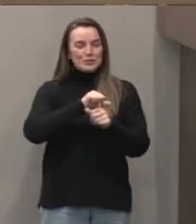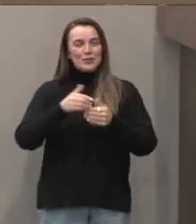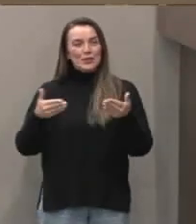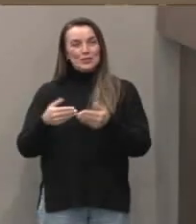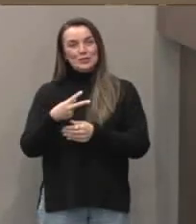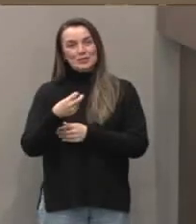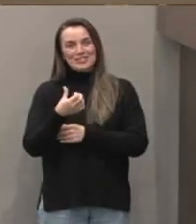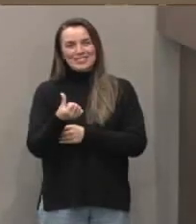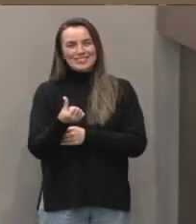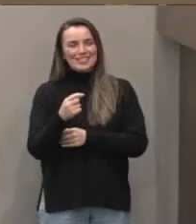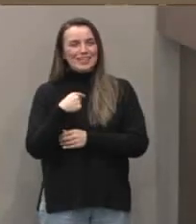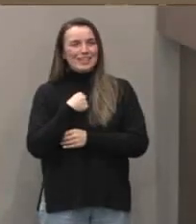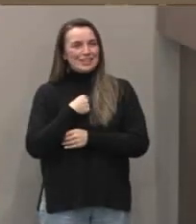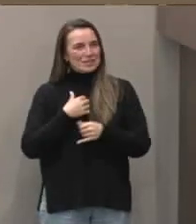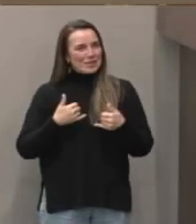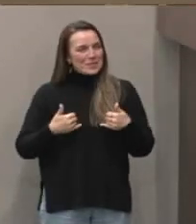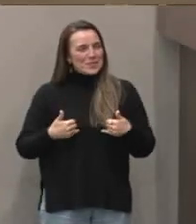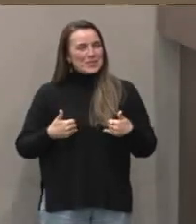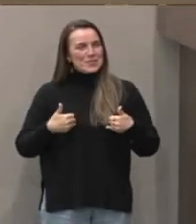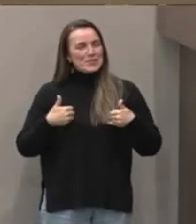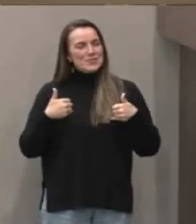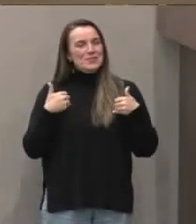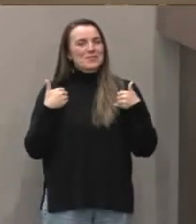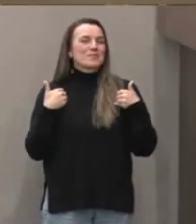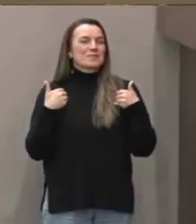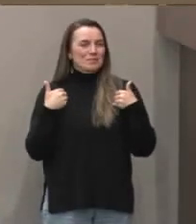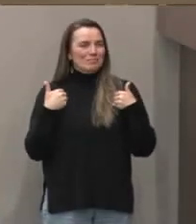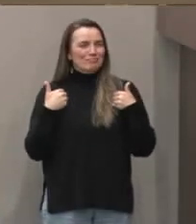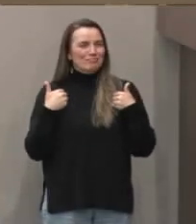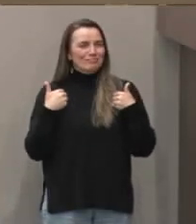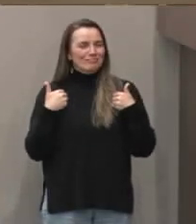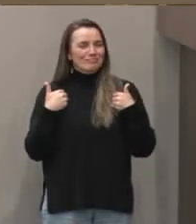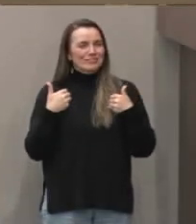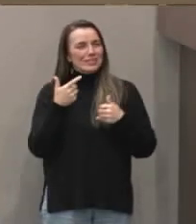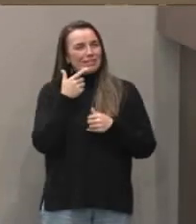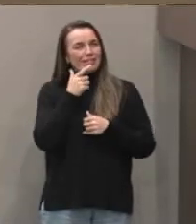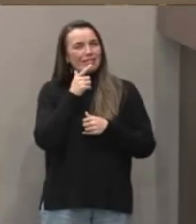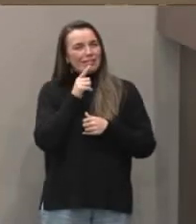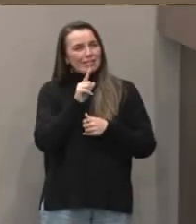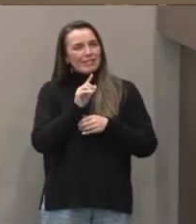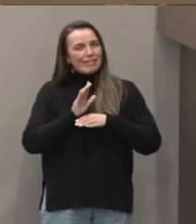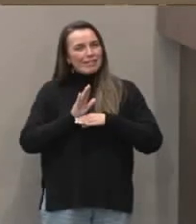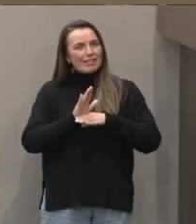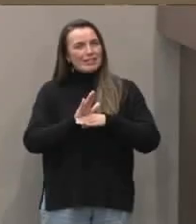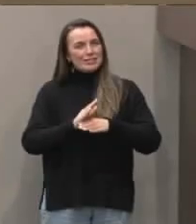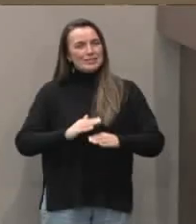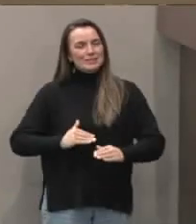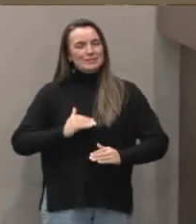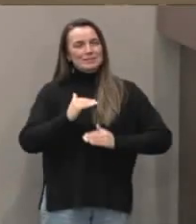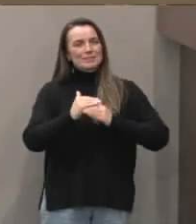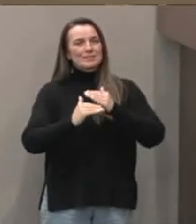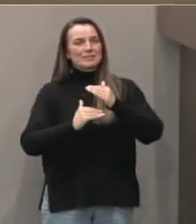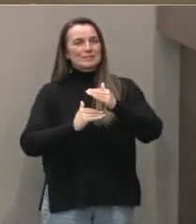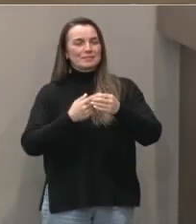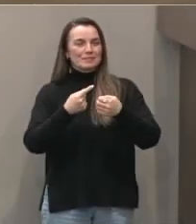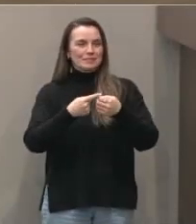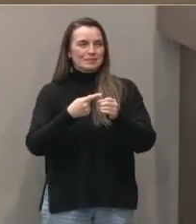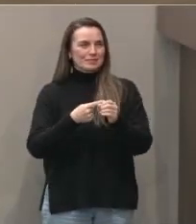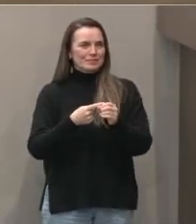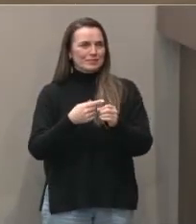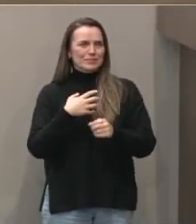Nós temos orgulho de termos contribuído com o desenvolvimento da cidade, em muitos